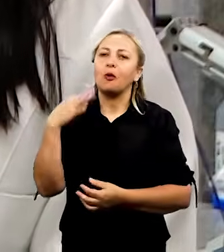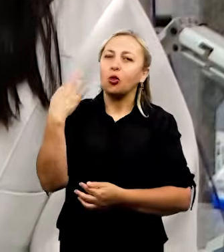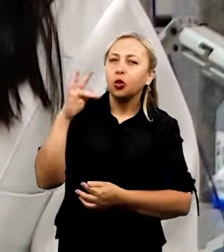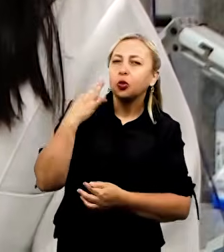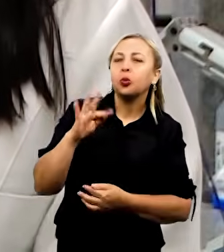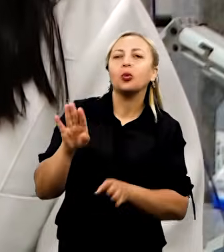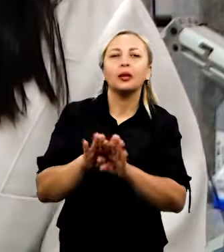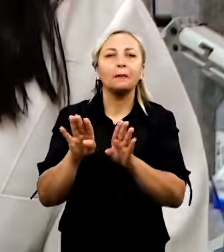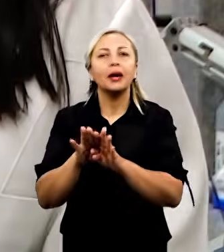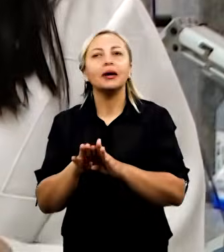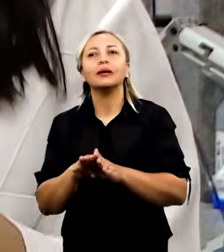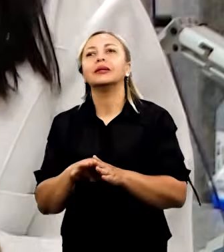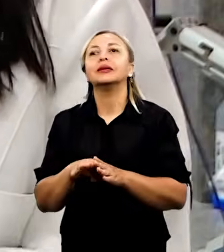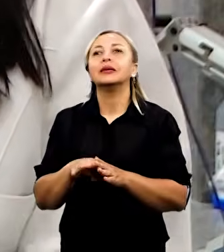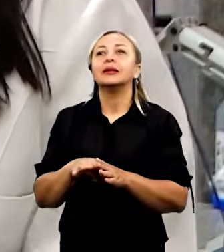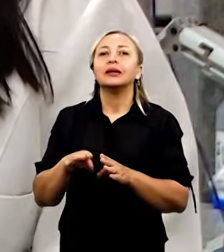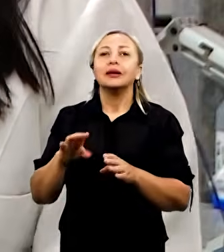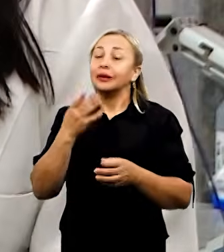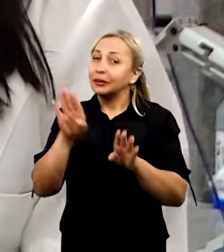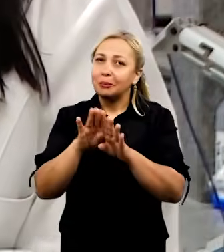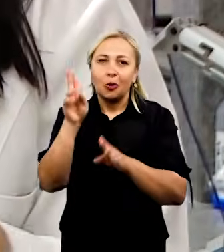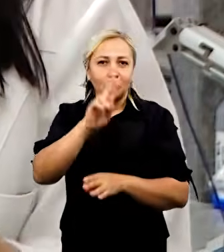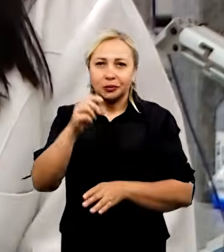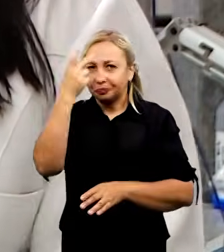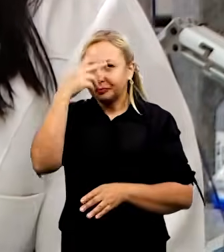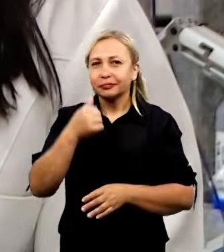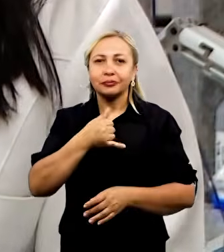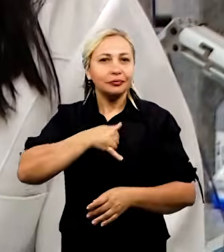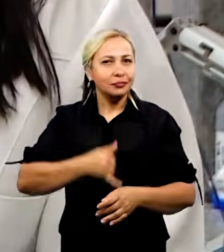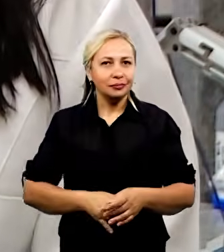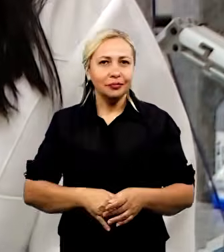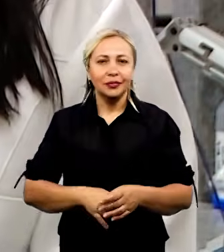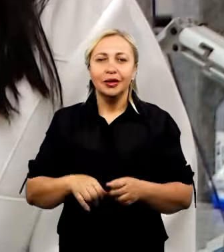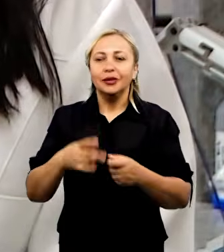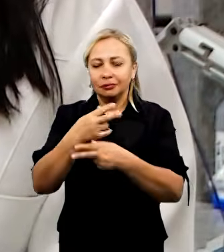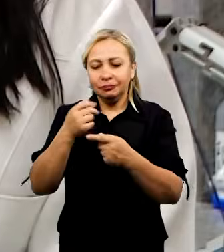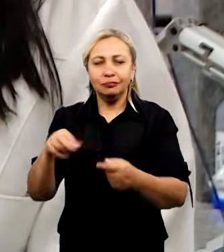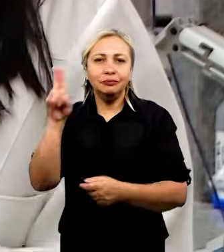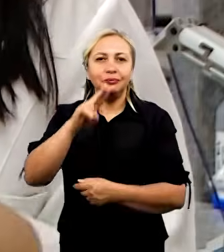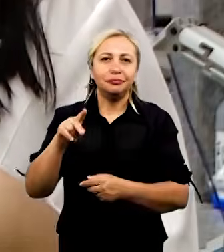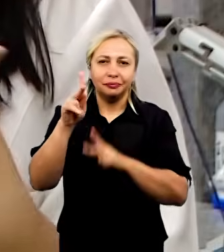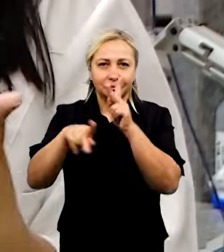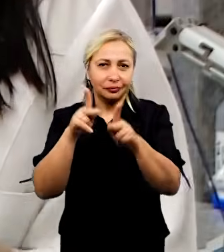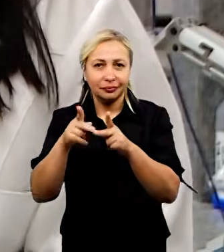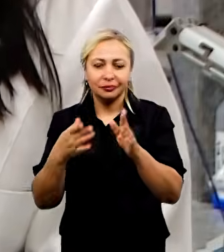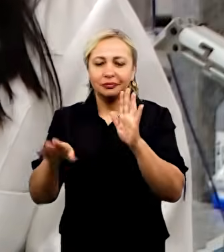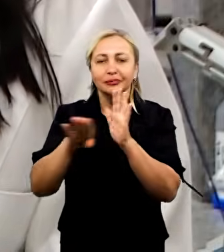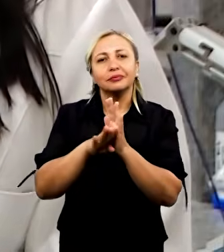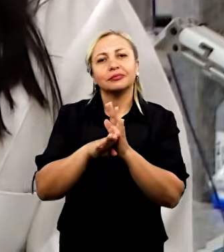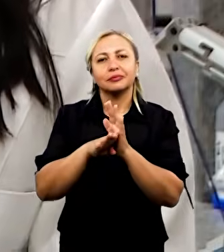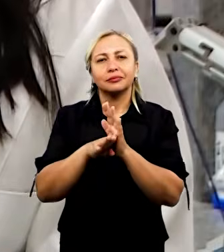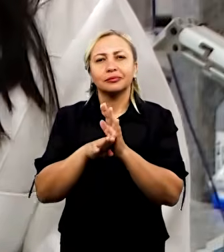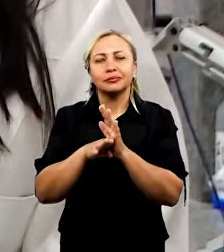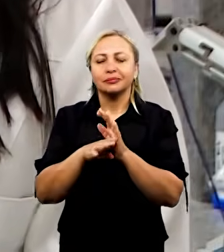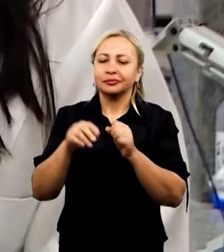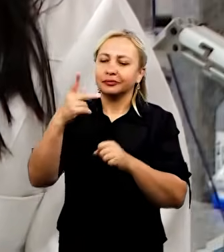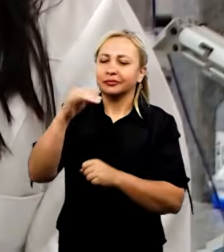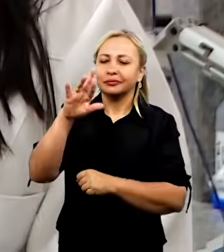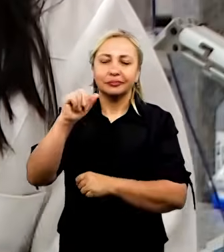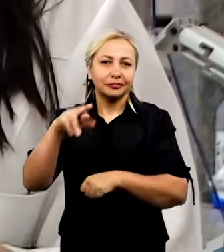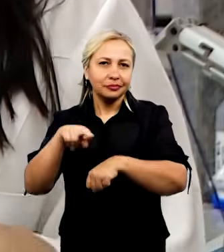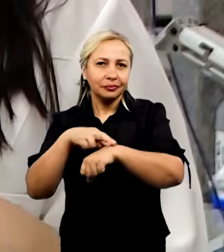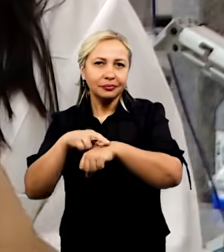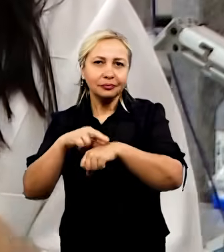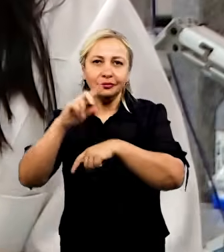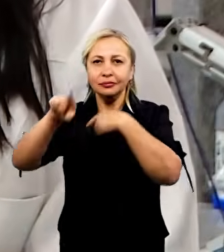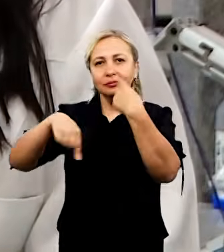analgésico, também tem uso como laxante, tem vários usos populares. E aí a gente investigou inicialmente o pinhão roxo